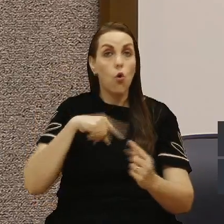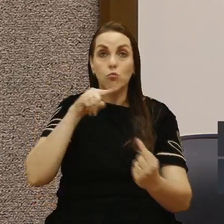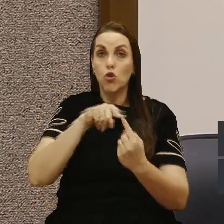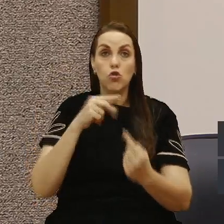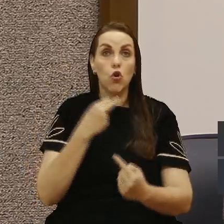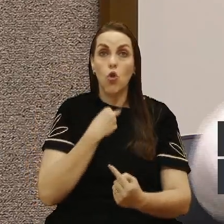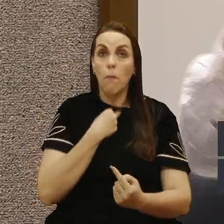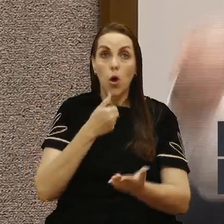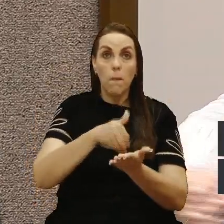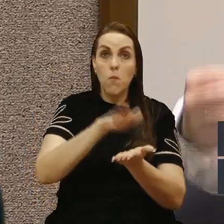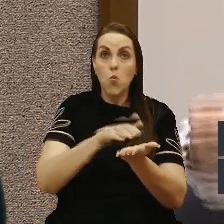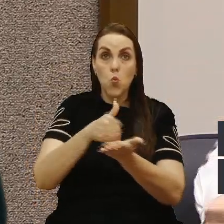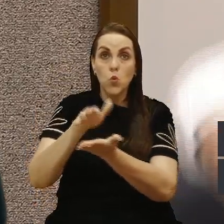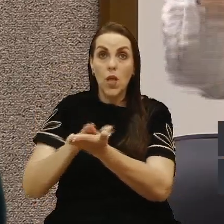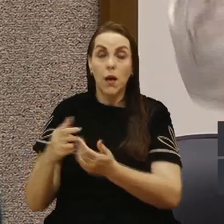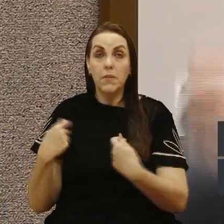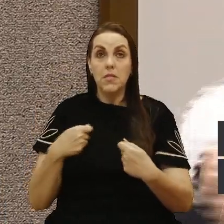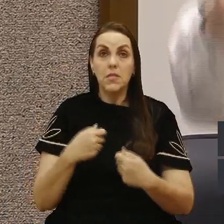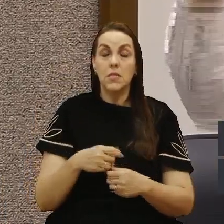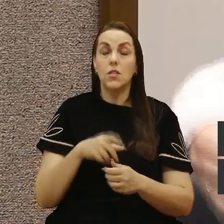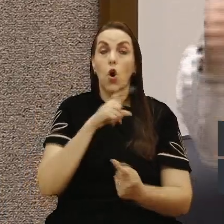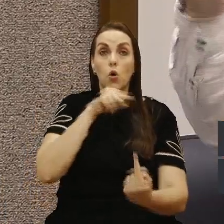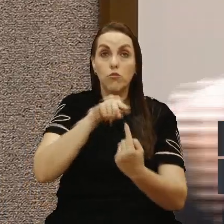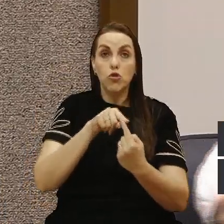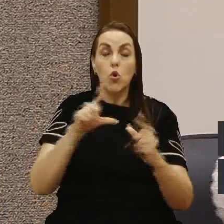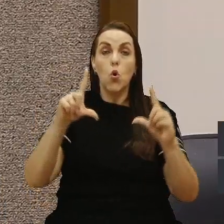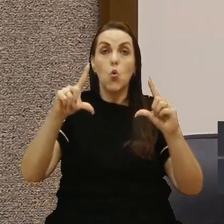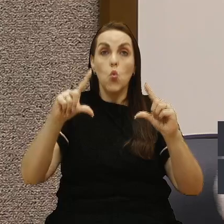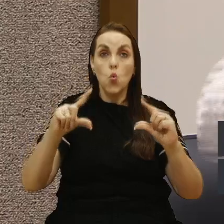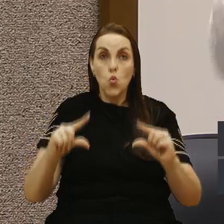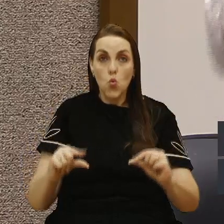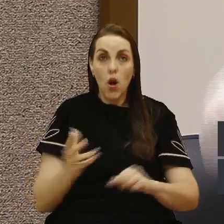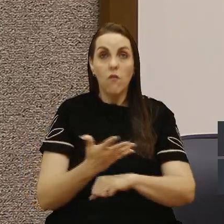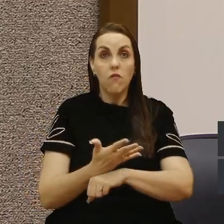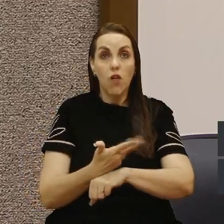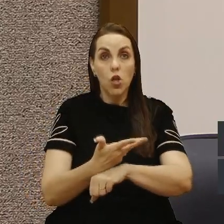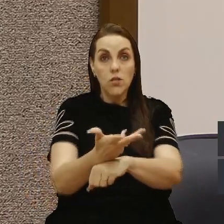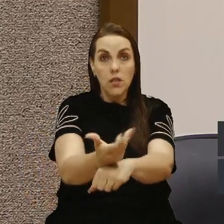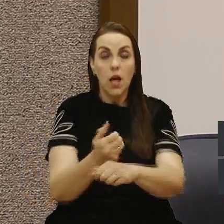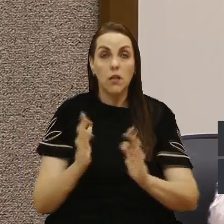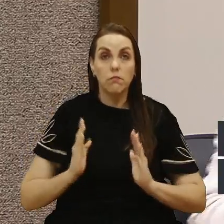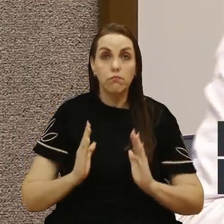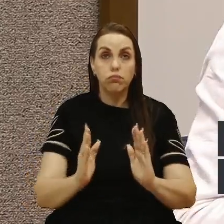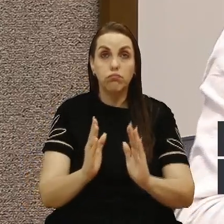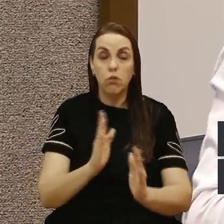ser multar. O nosso objetivo tem que ser reduzir a velocidade da via, como é a proposta